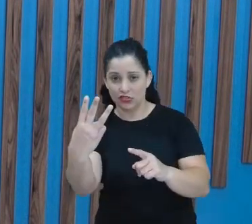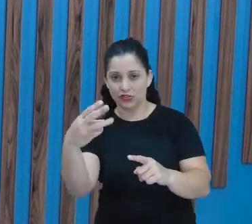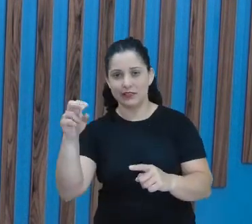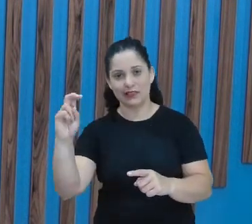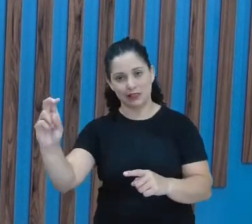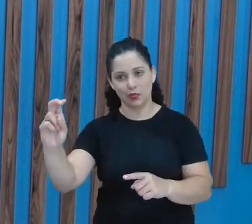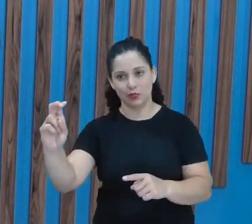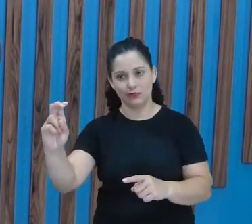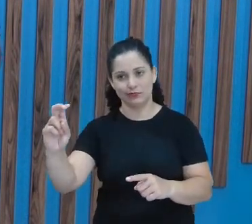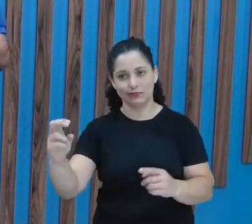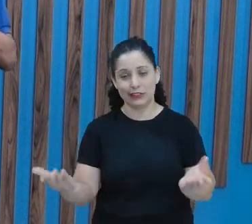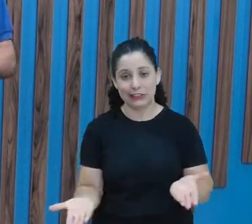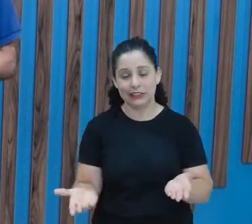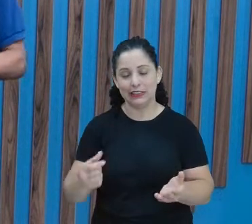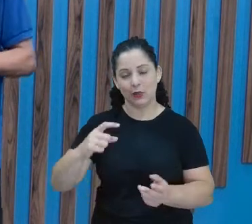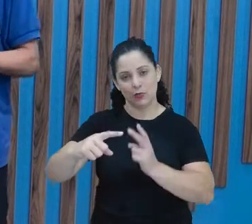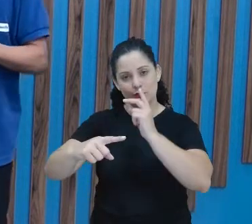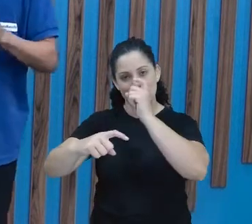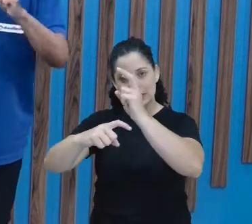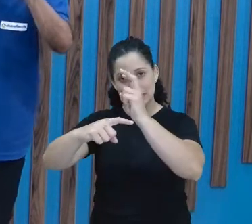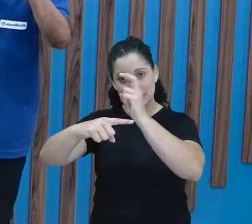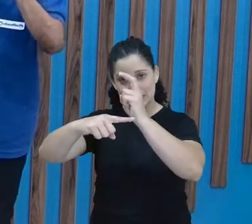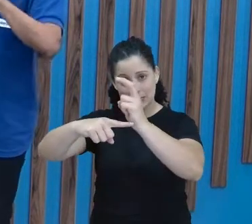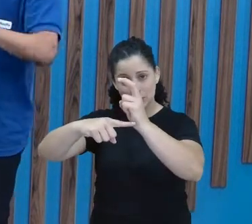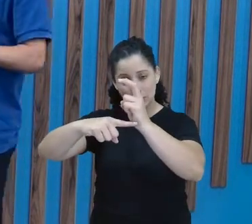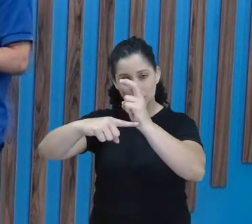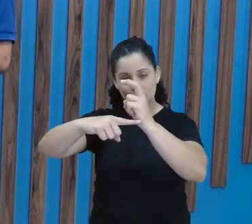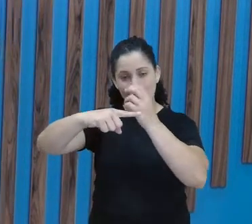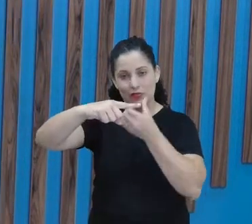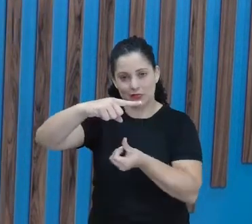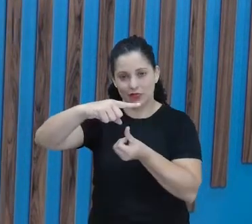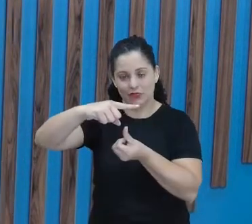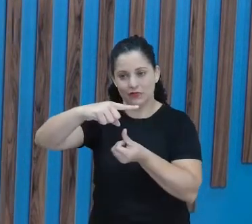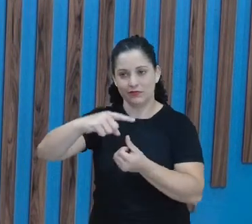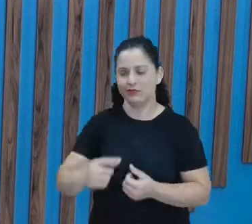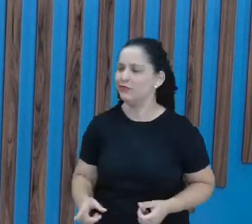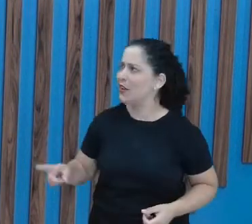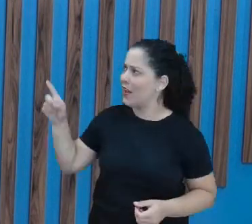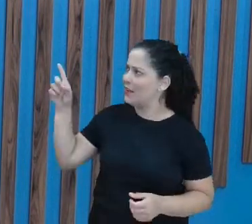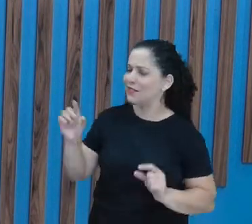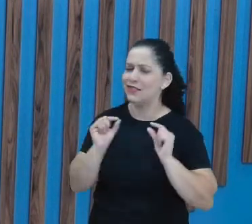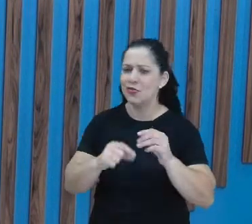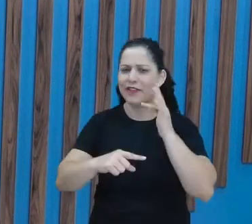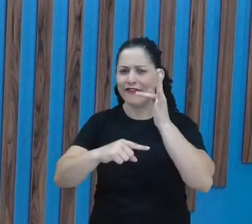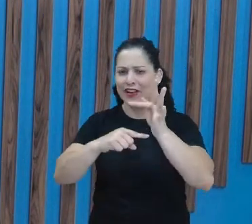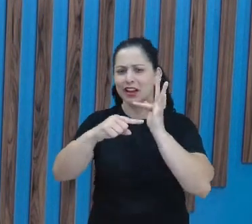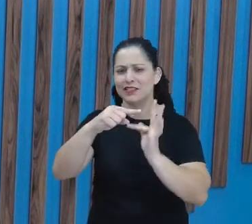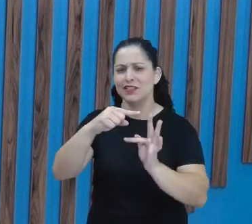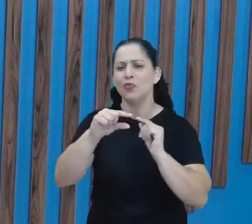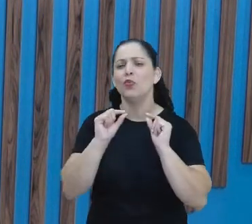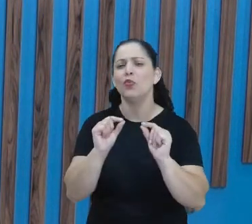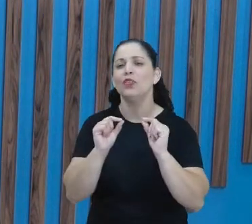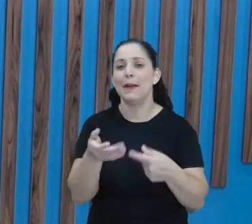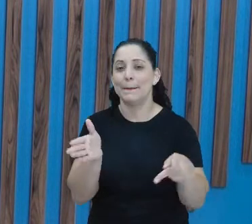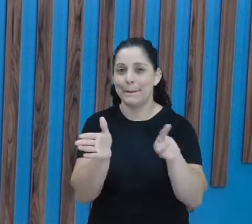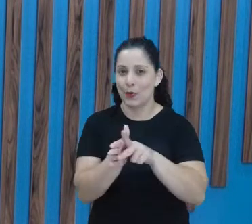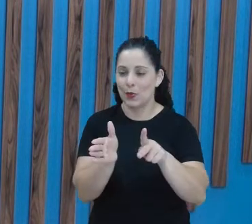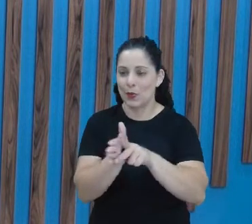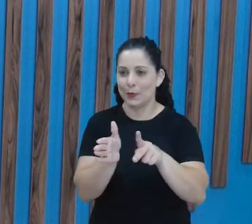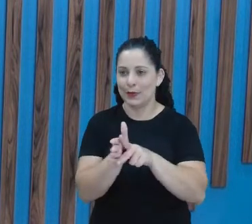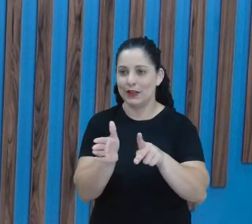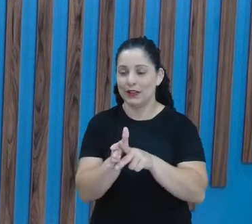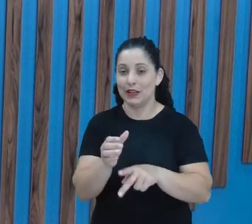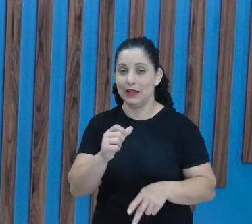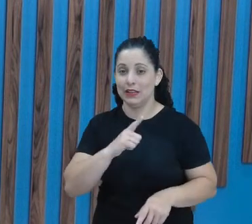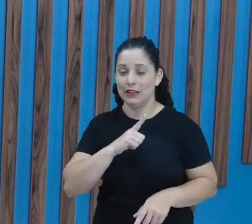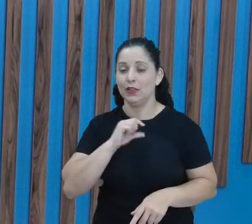5 sextos aí o gabarito. Você lembra aí um pouquinho que fração é essa? Ela é própria, ela é imprópria? Ela é própria quando o